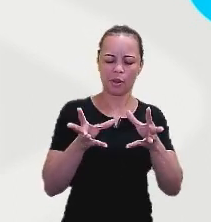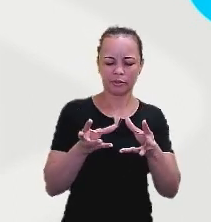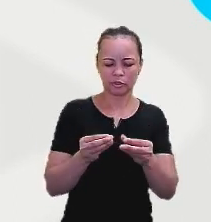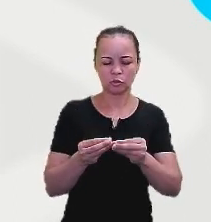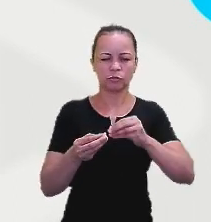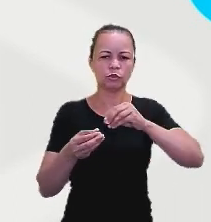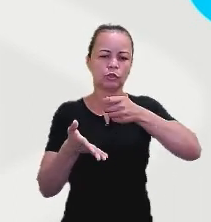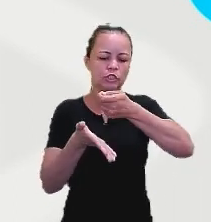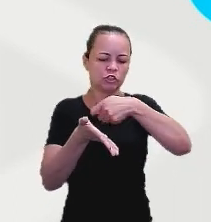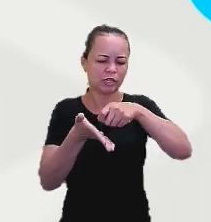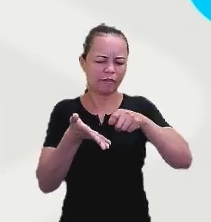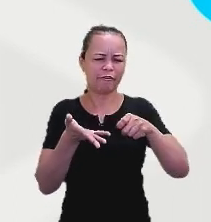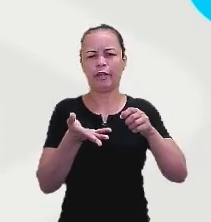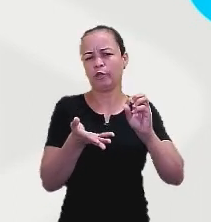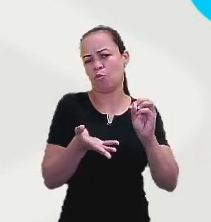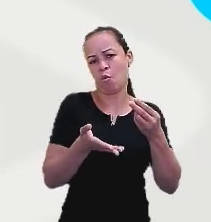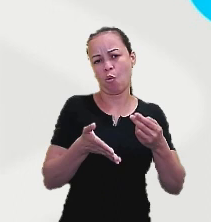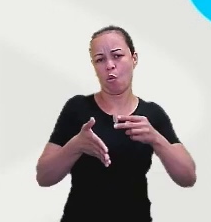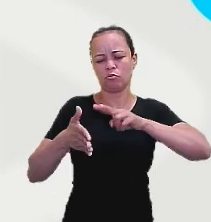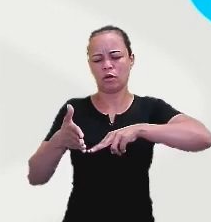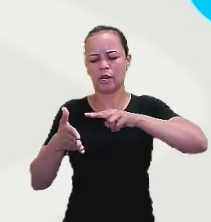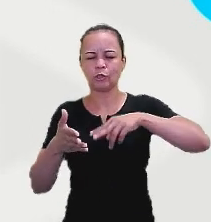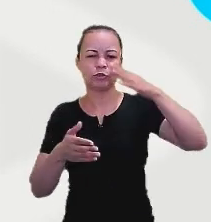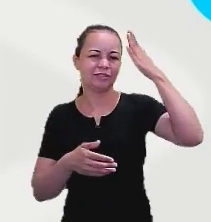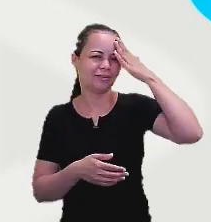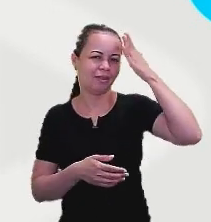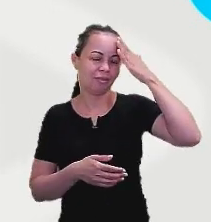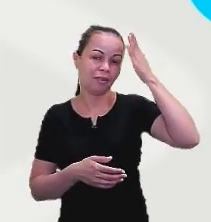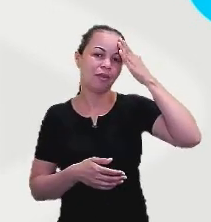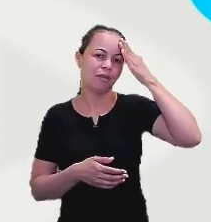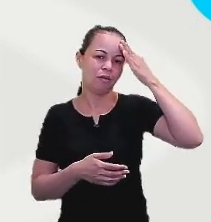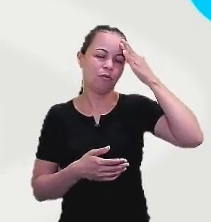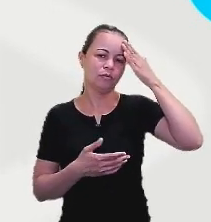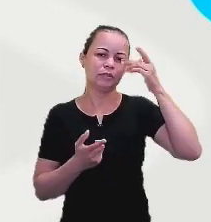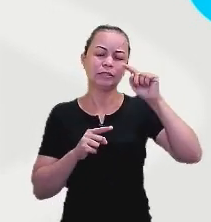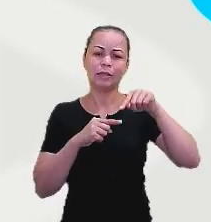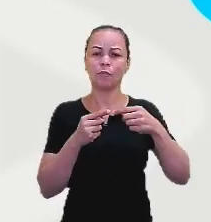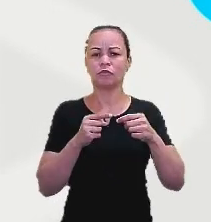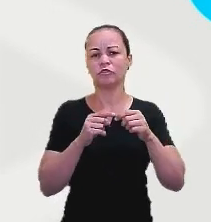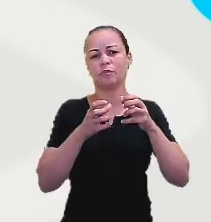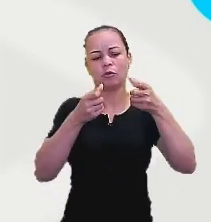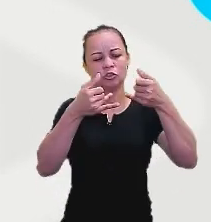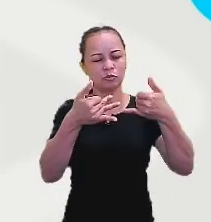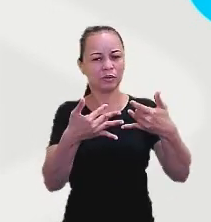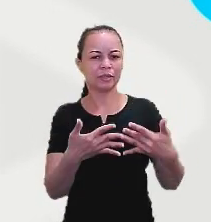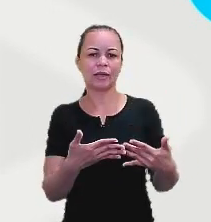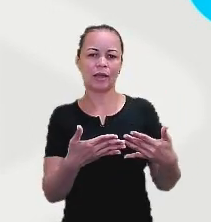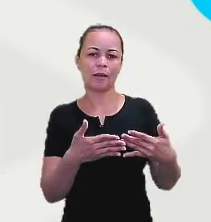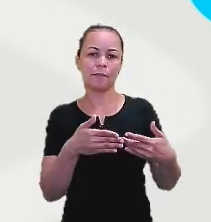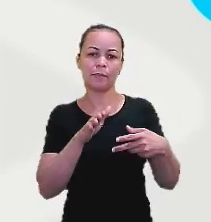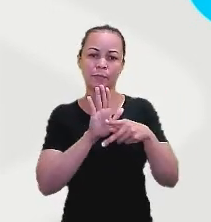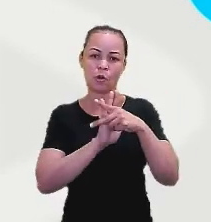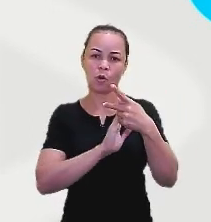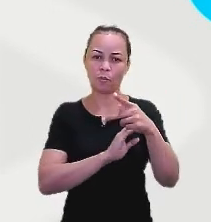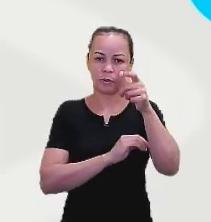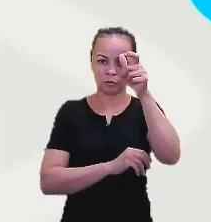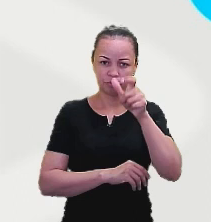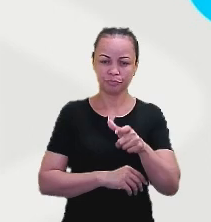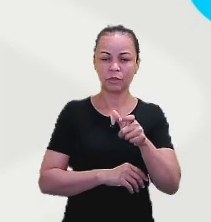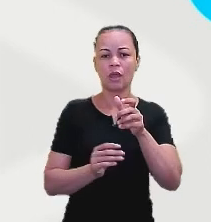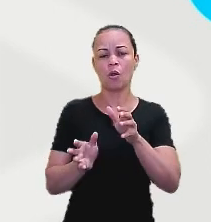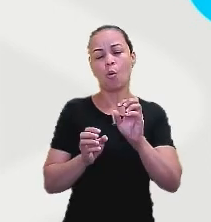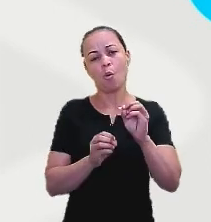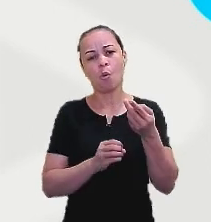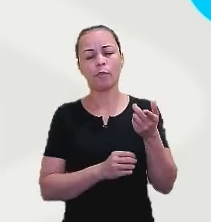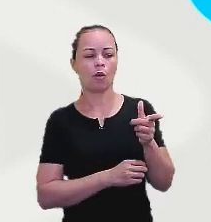que você compreendeu ali, o que você entendeu daquele texto. Depois você pode explicar para si mesmo, né? Ou